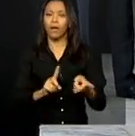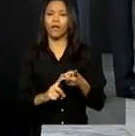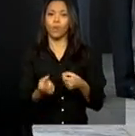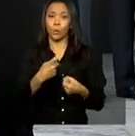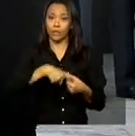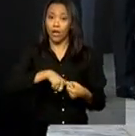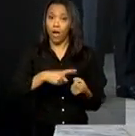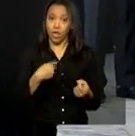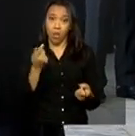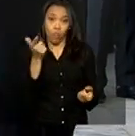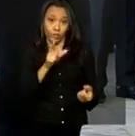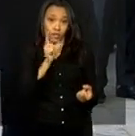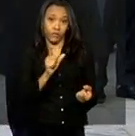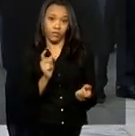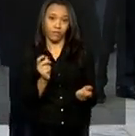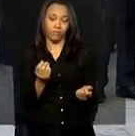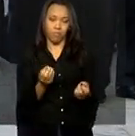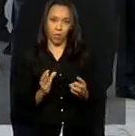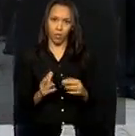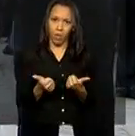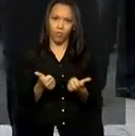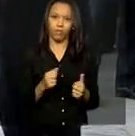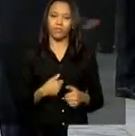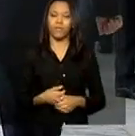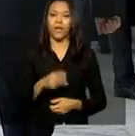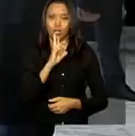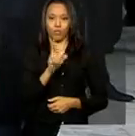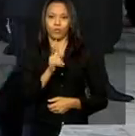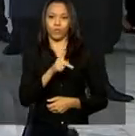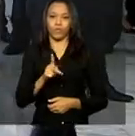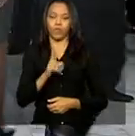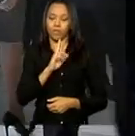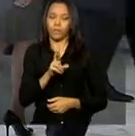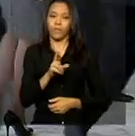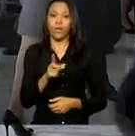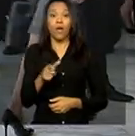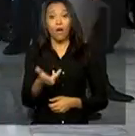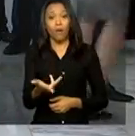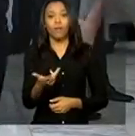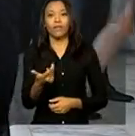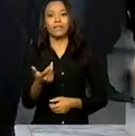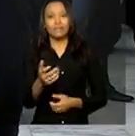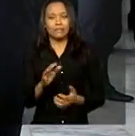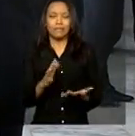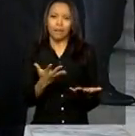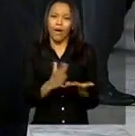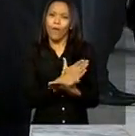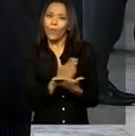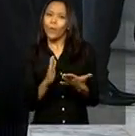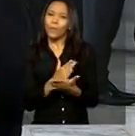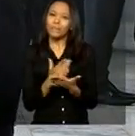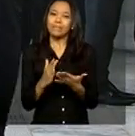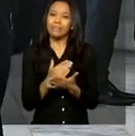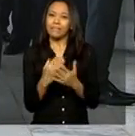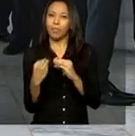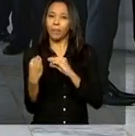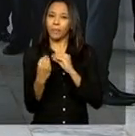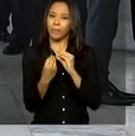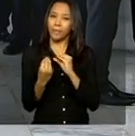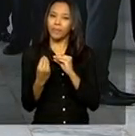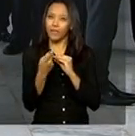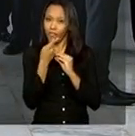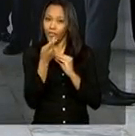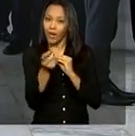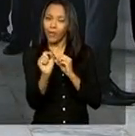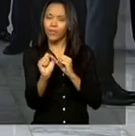coisa produtiva de fato? Olha, esse tipo de conversa, a história e alguns vazamentos de microfone historicamente nos